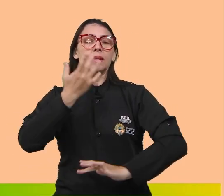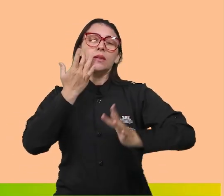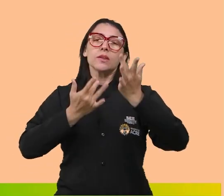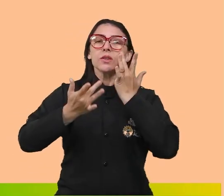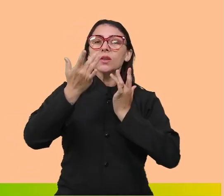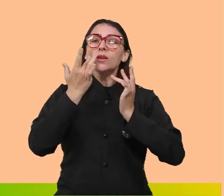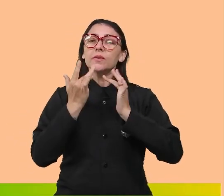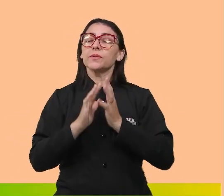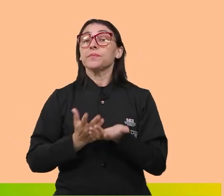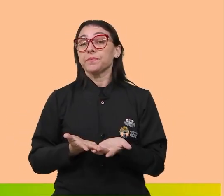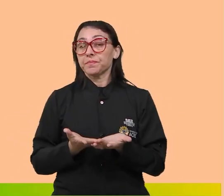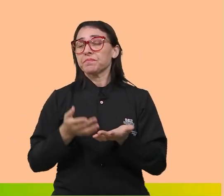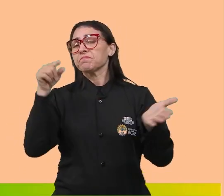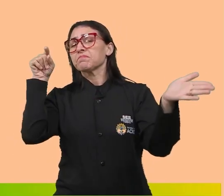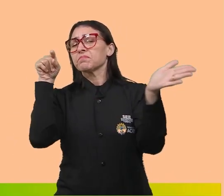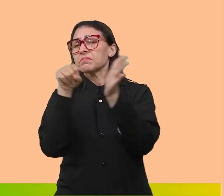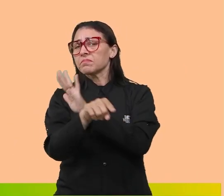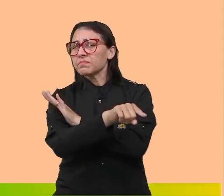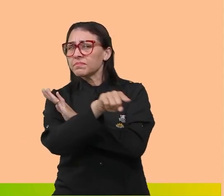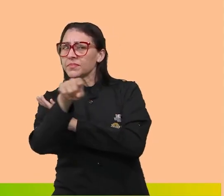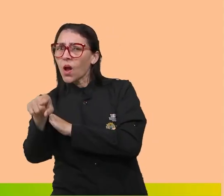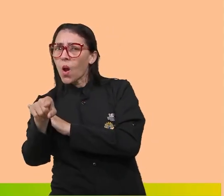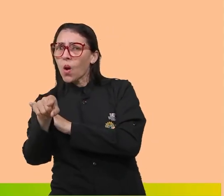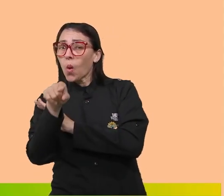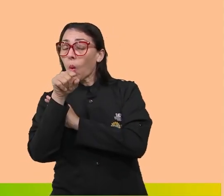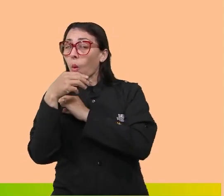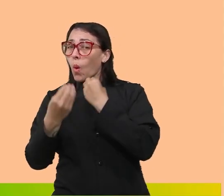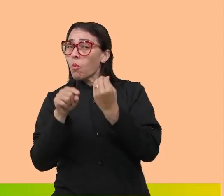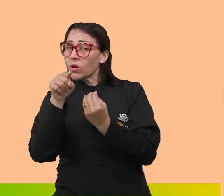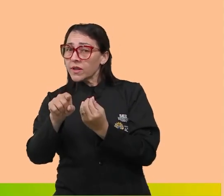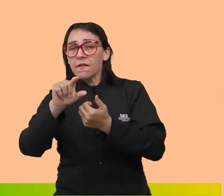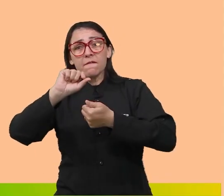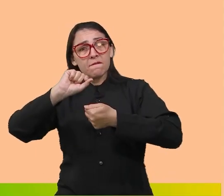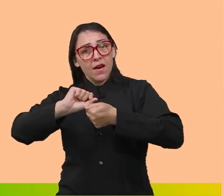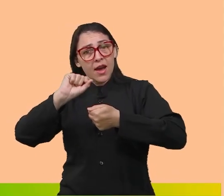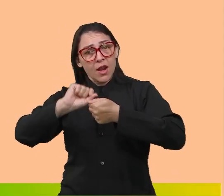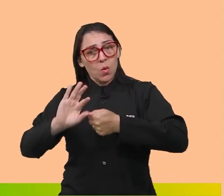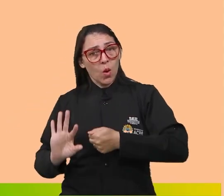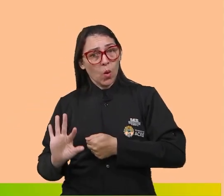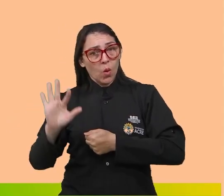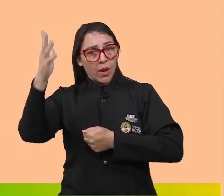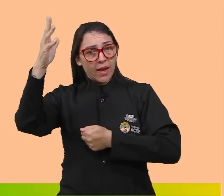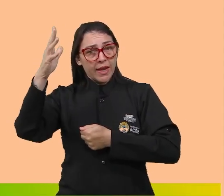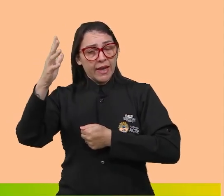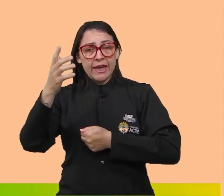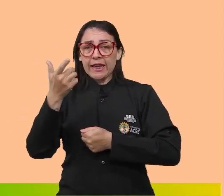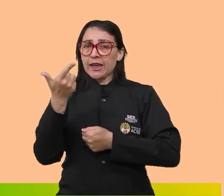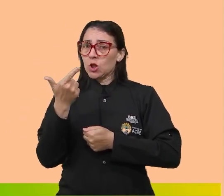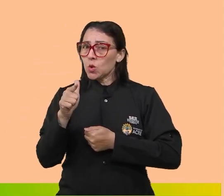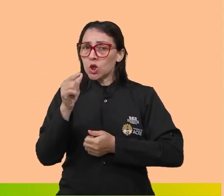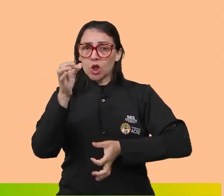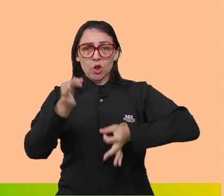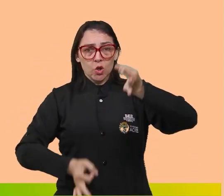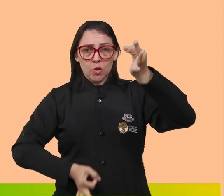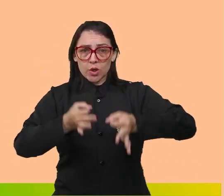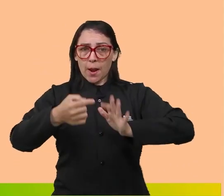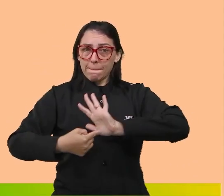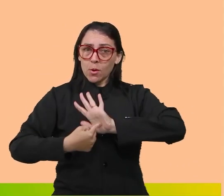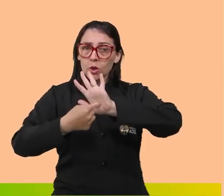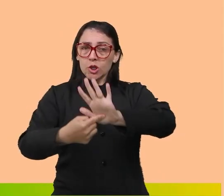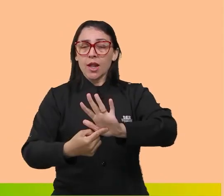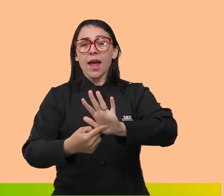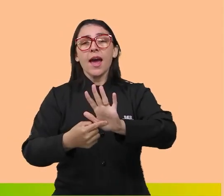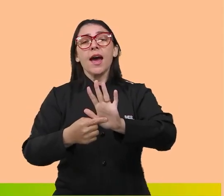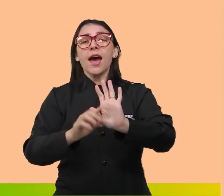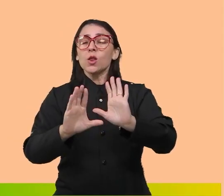teatro. E aí uma pergunta para você. Como você agiria em uma situação de injustiça mostrada em